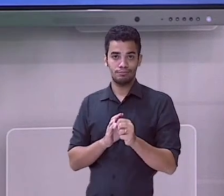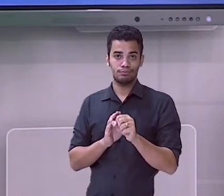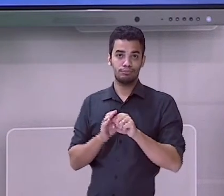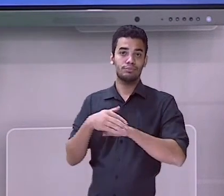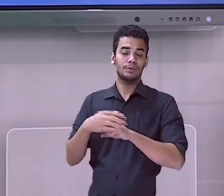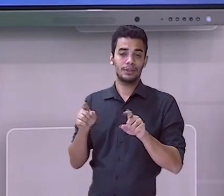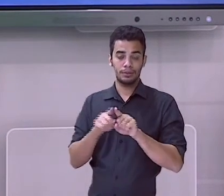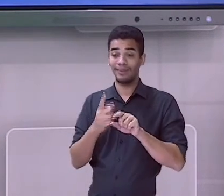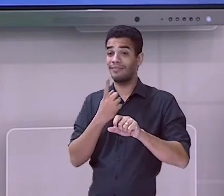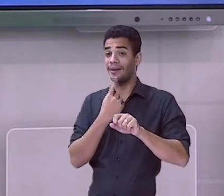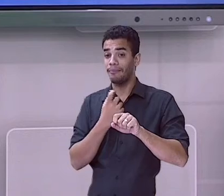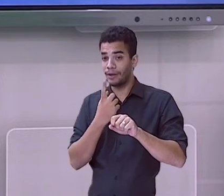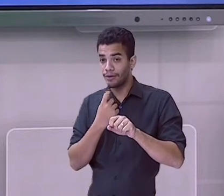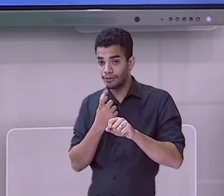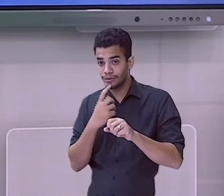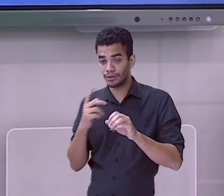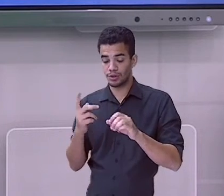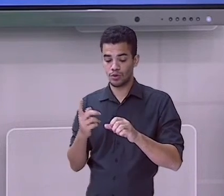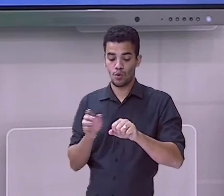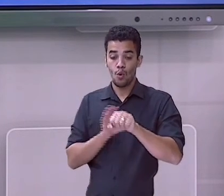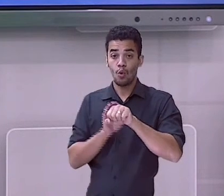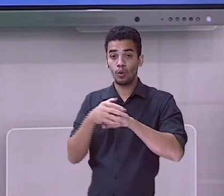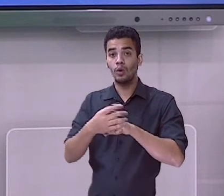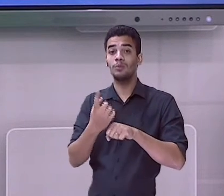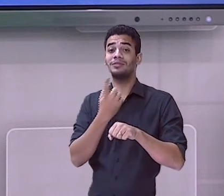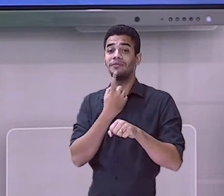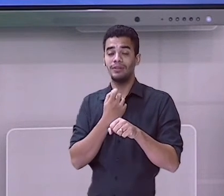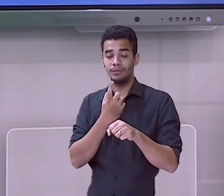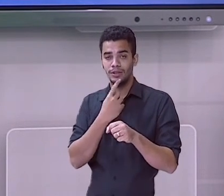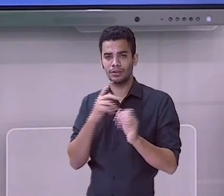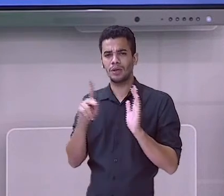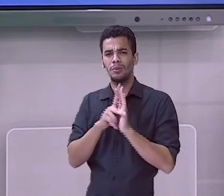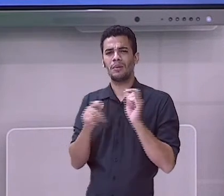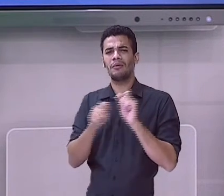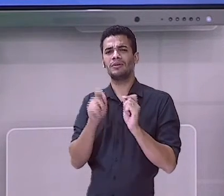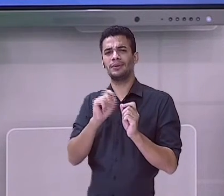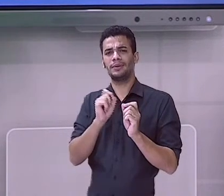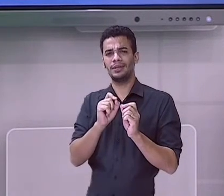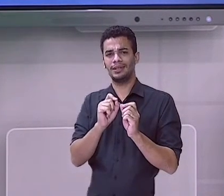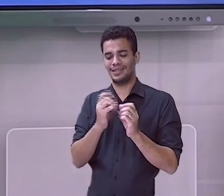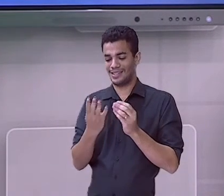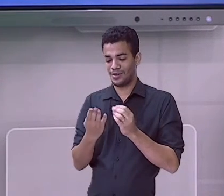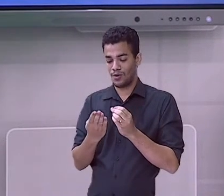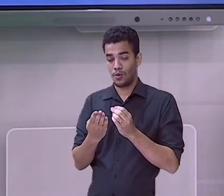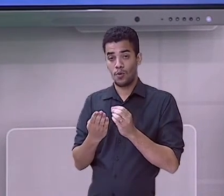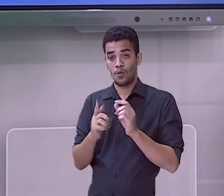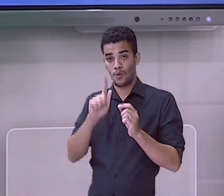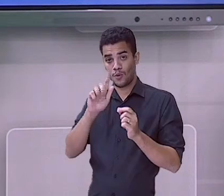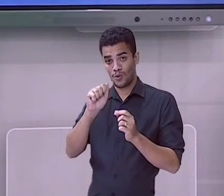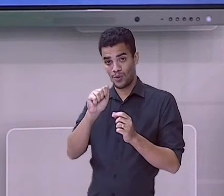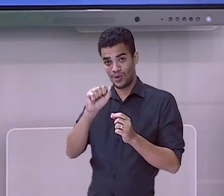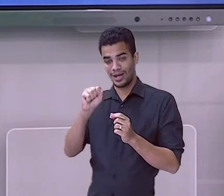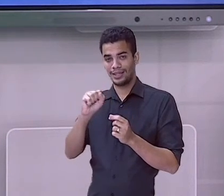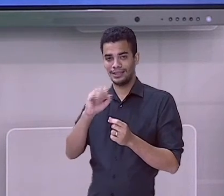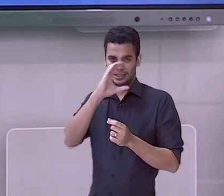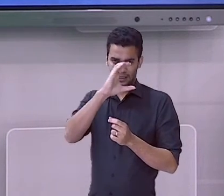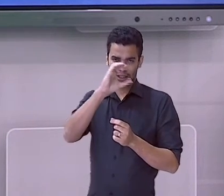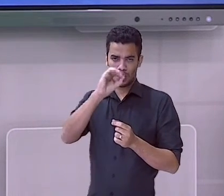e transportam gases. Os leucócitos são os glóbulos brancos e trabalham com a